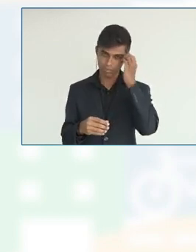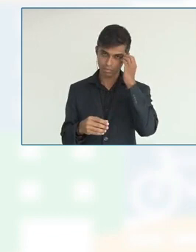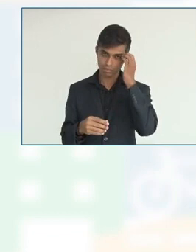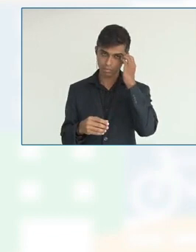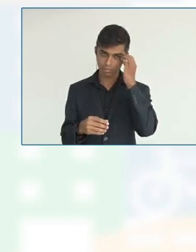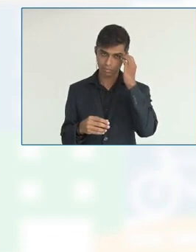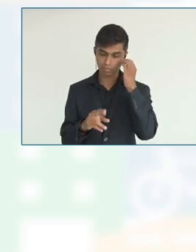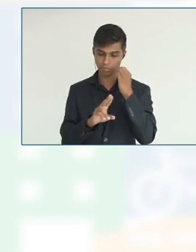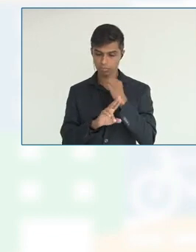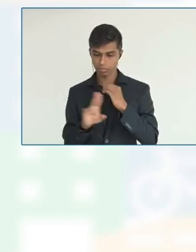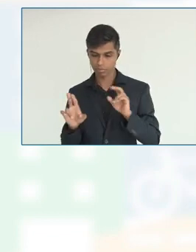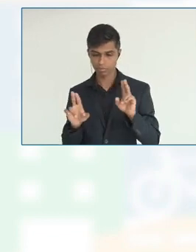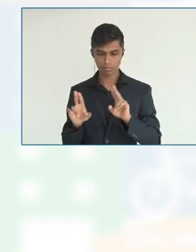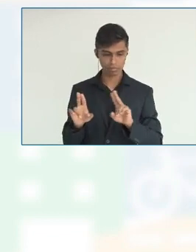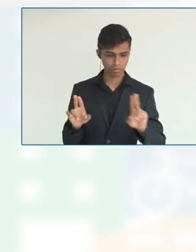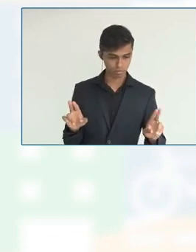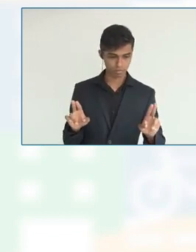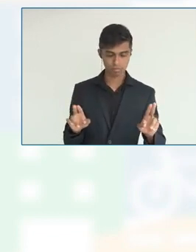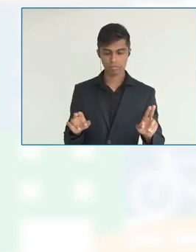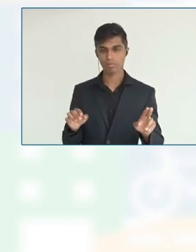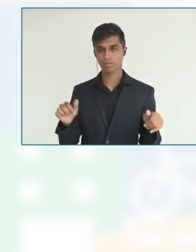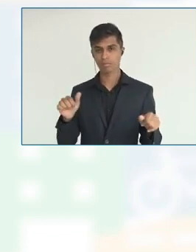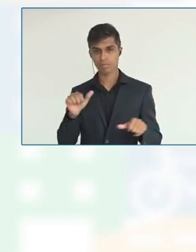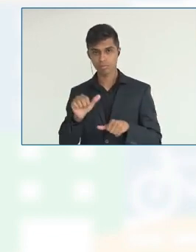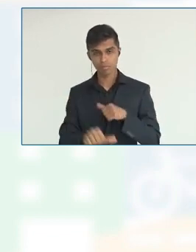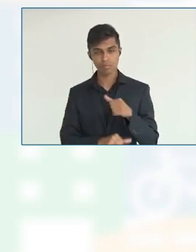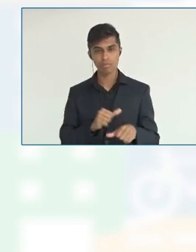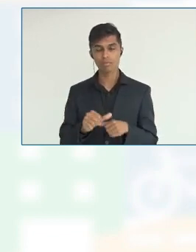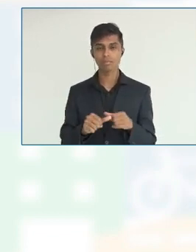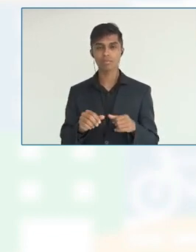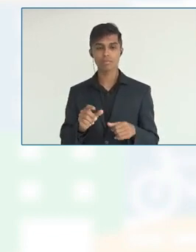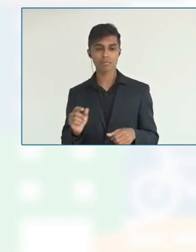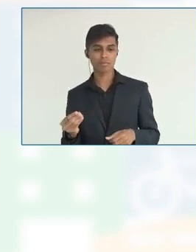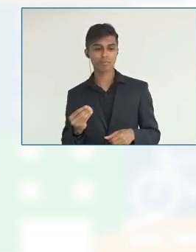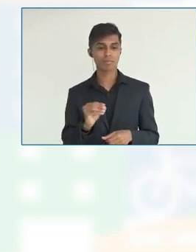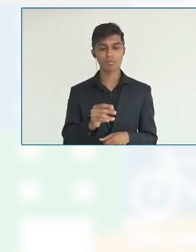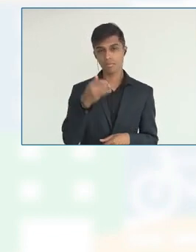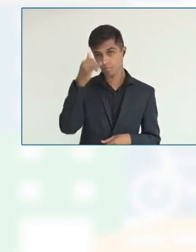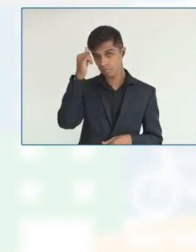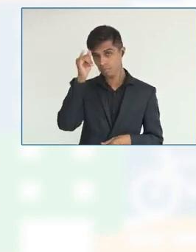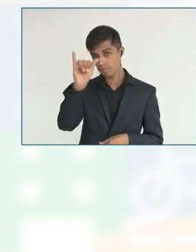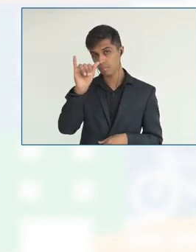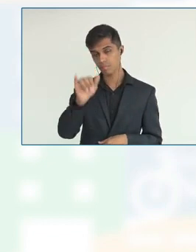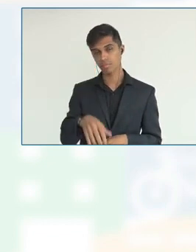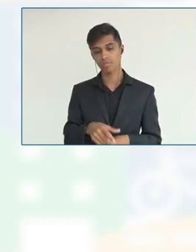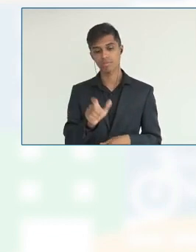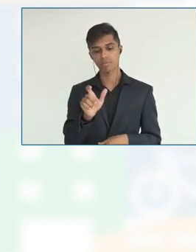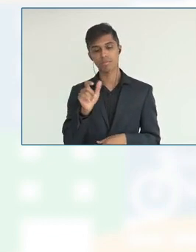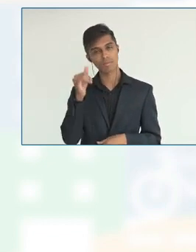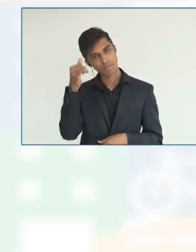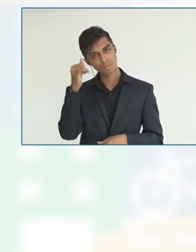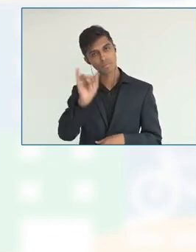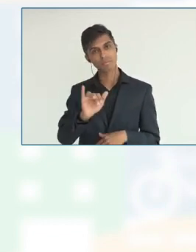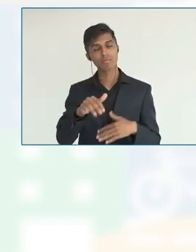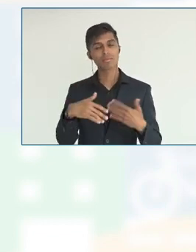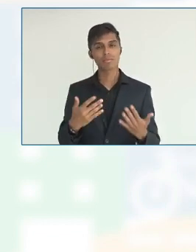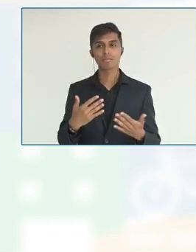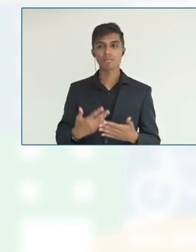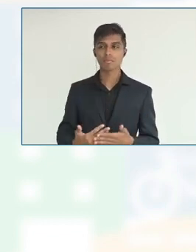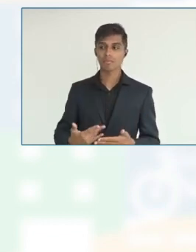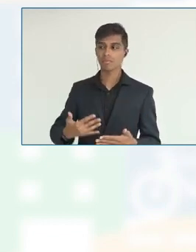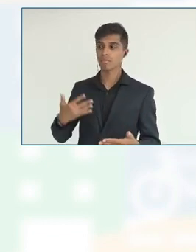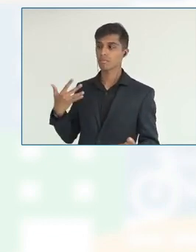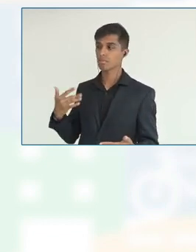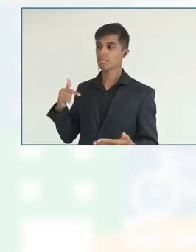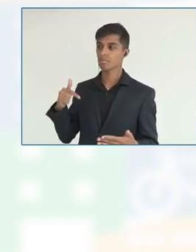da denominação da área técnica da subgerência, a palavrinha prevenção, né? Então, até